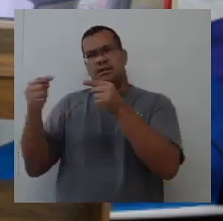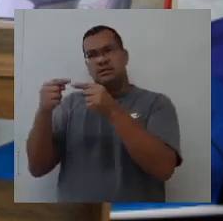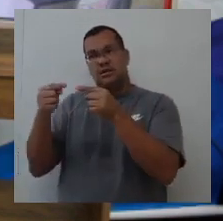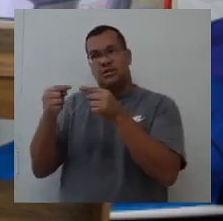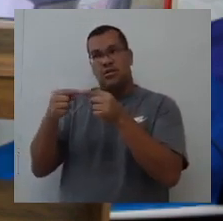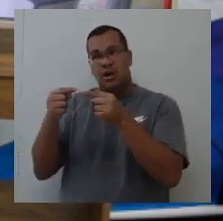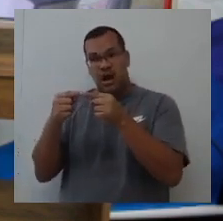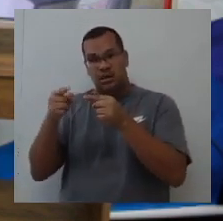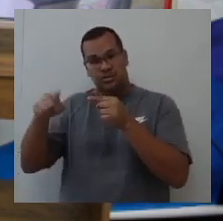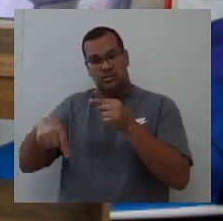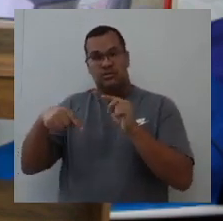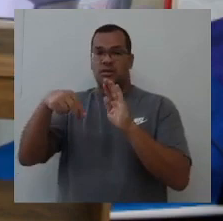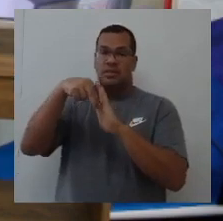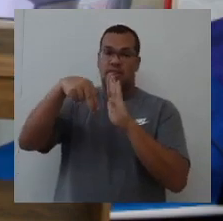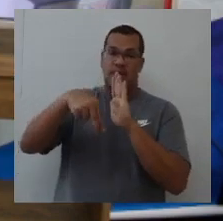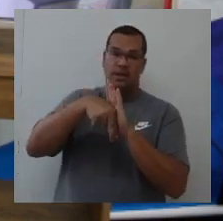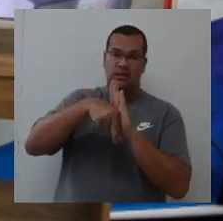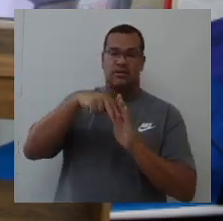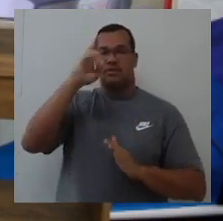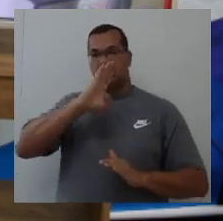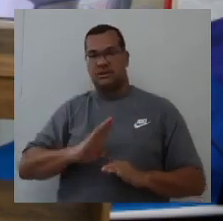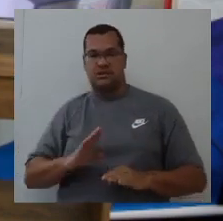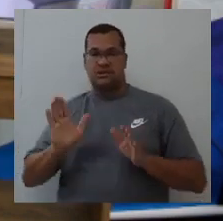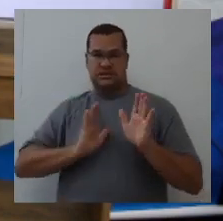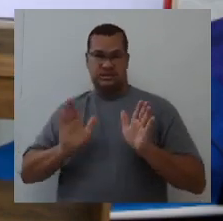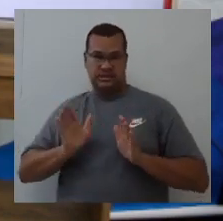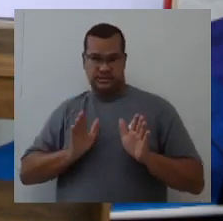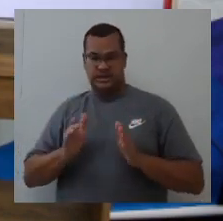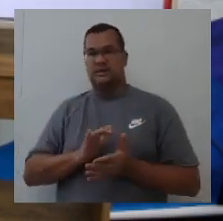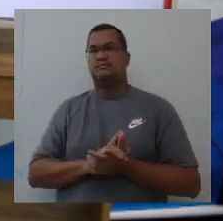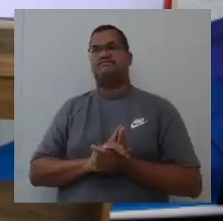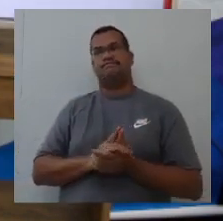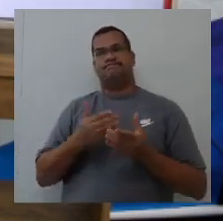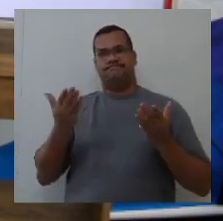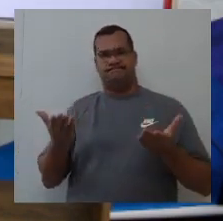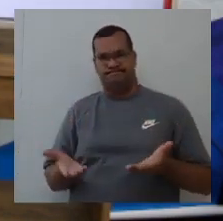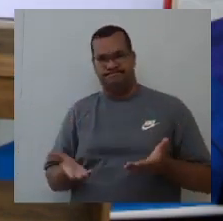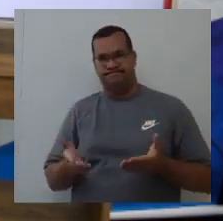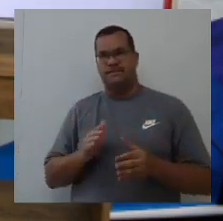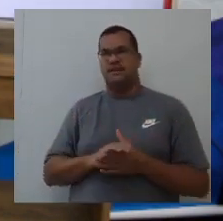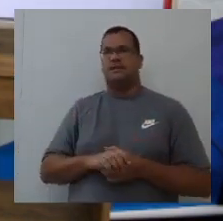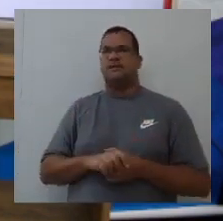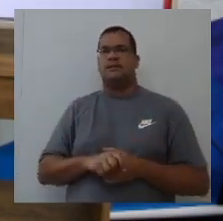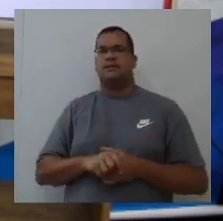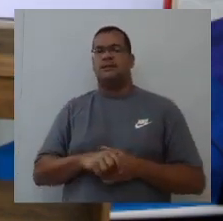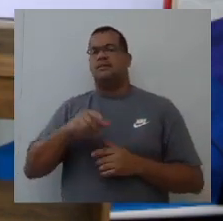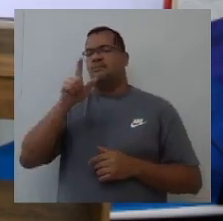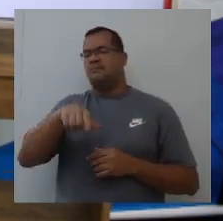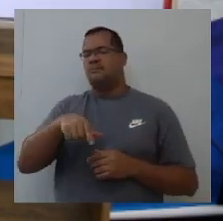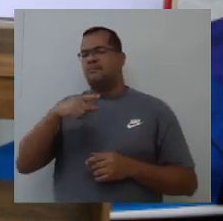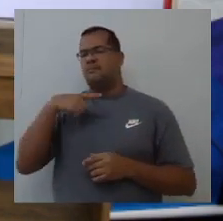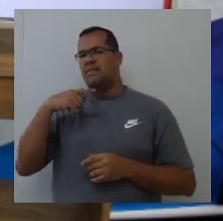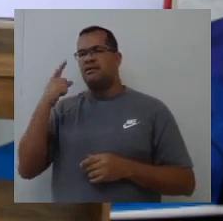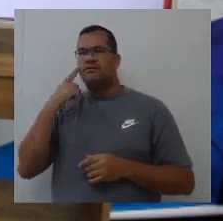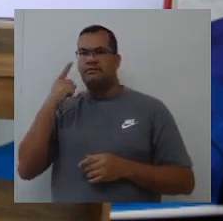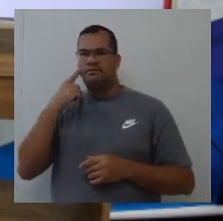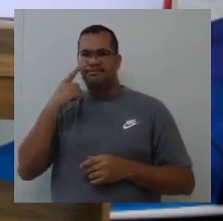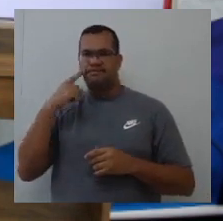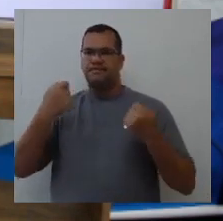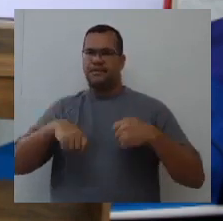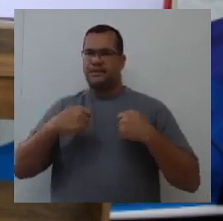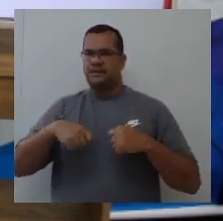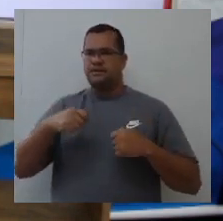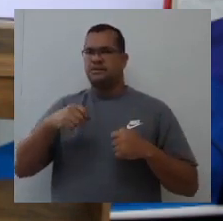adequado, dentro da norma brasileira de acessibilidade? Então, observe que para que essa orientação fosse atendida, a gente tem que ter um